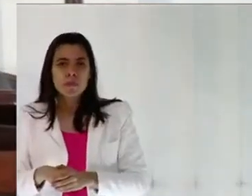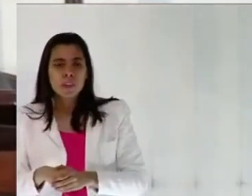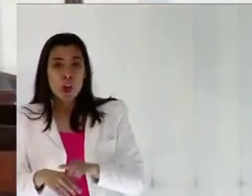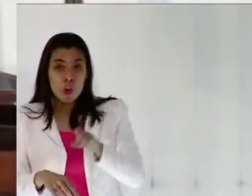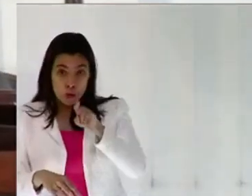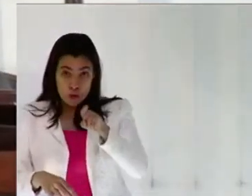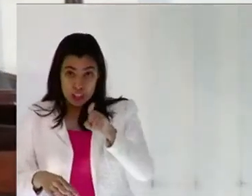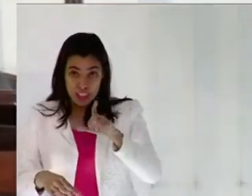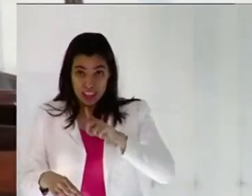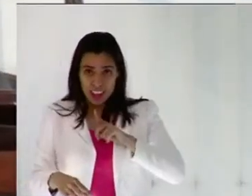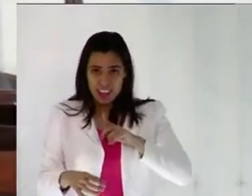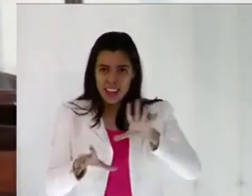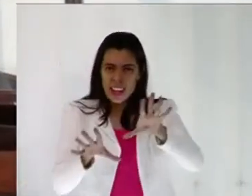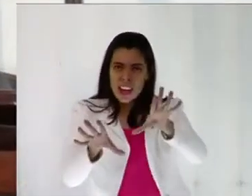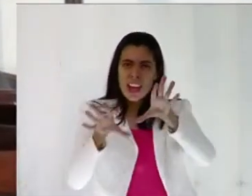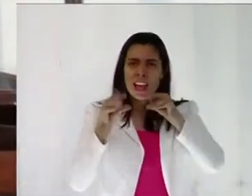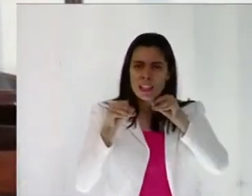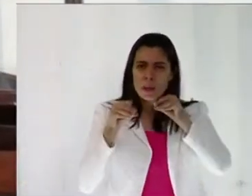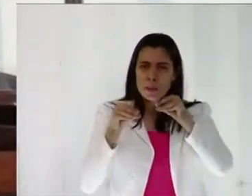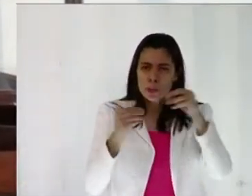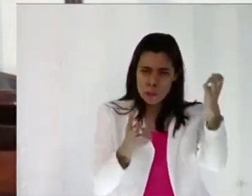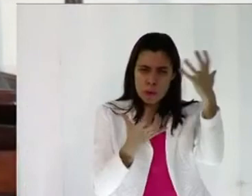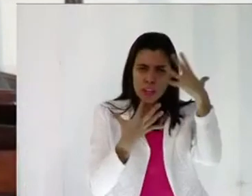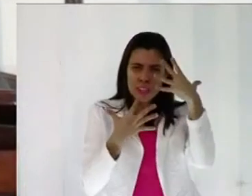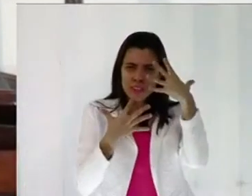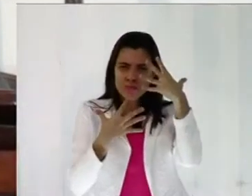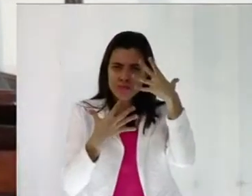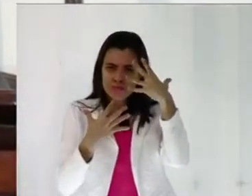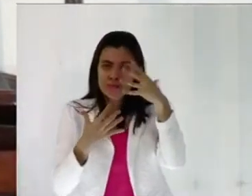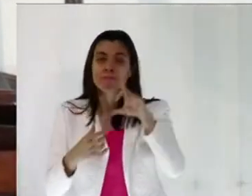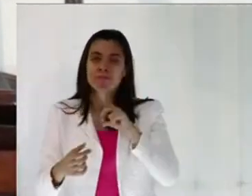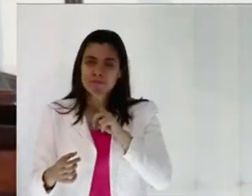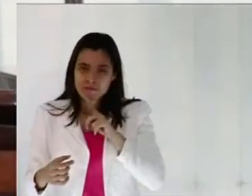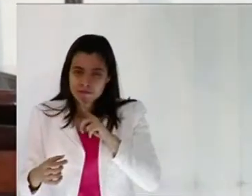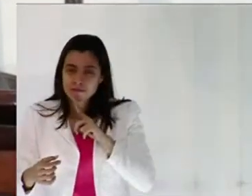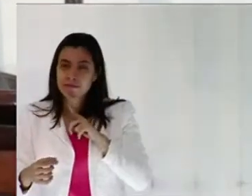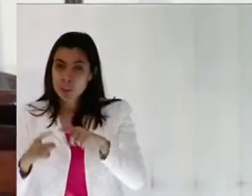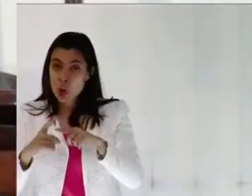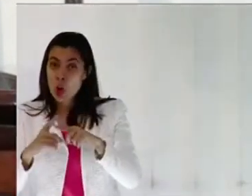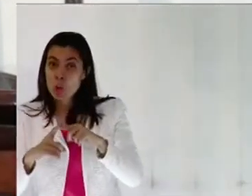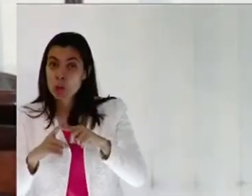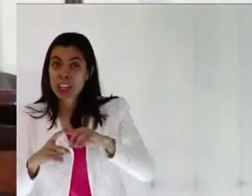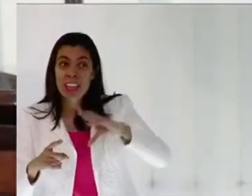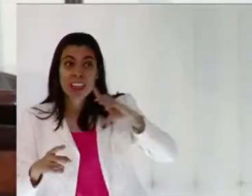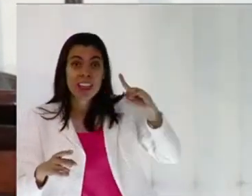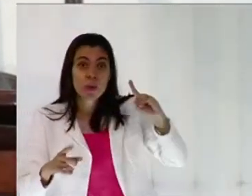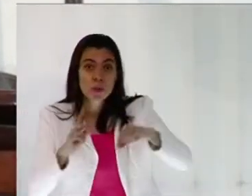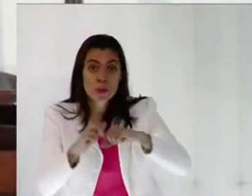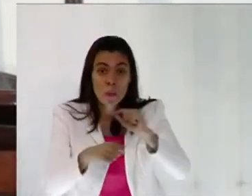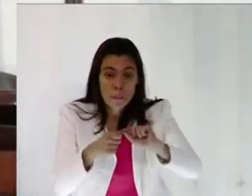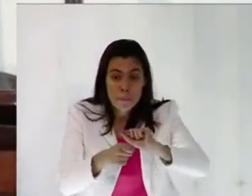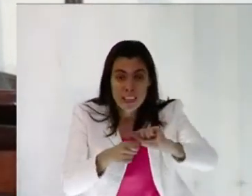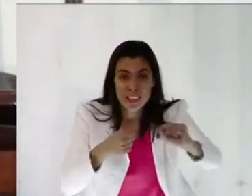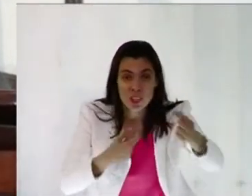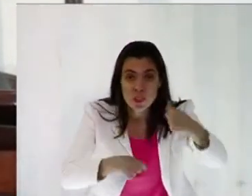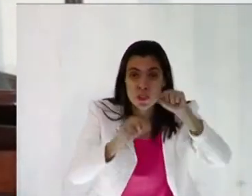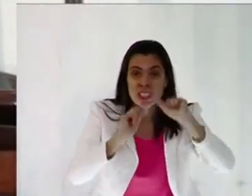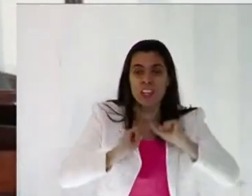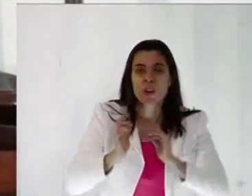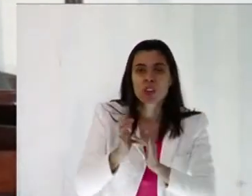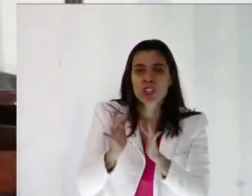porque além de Deus não ter poupado o seu Filho e nos dado na cruz em nosso lugar, Ele também nos tem